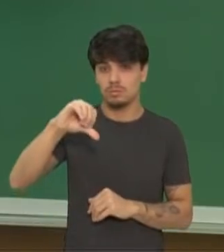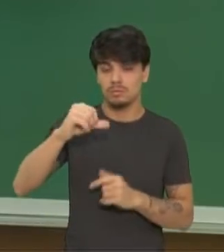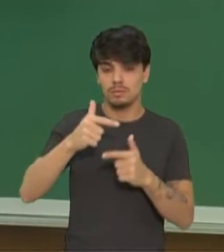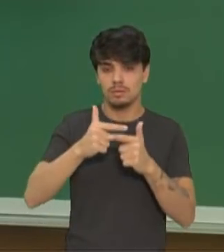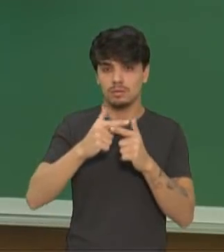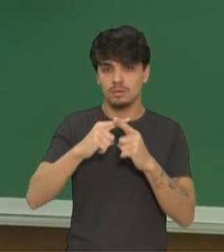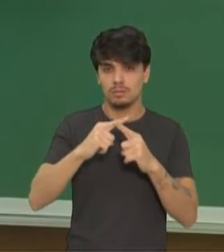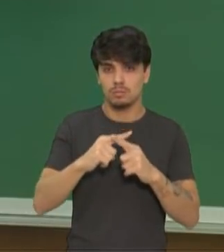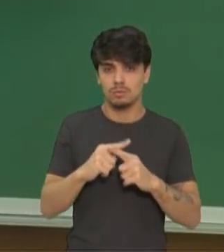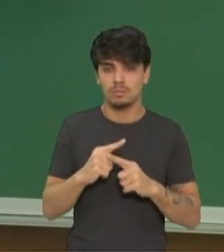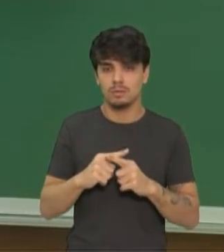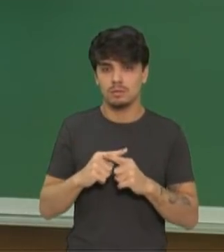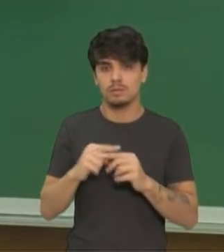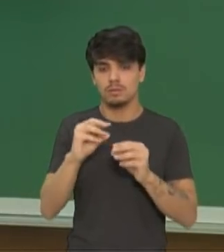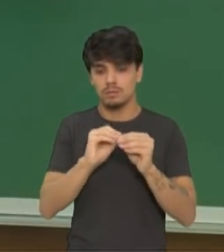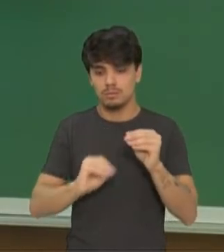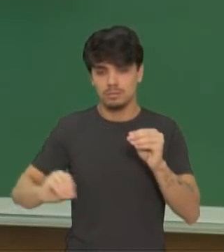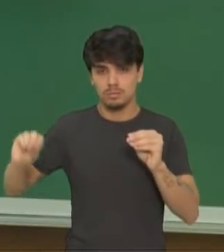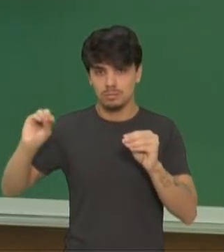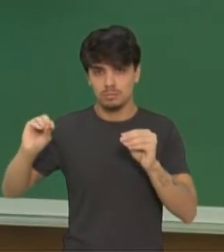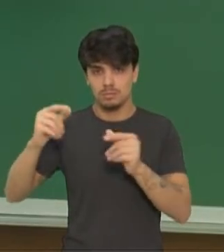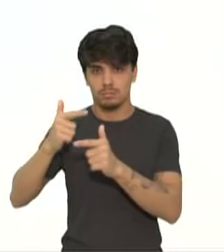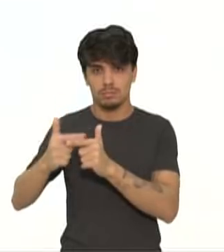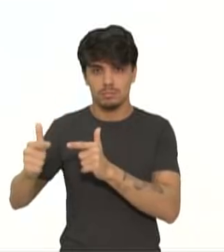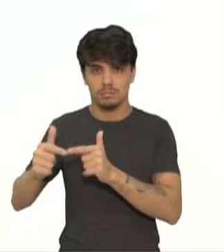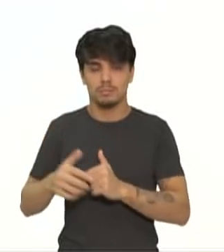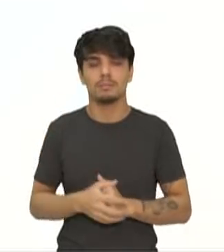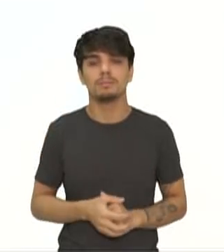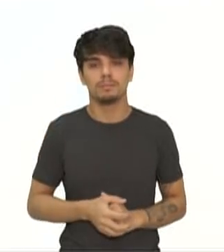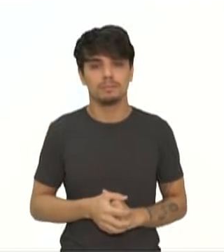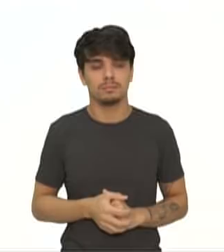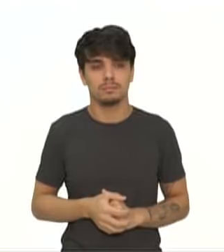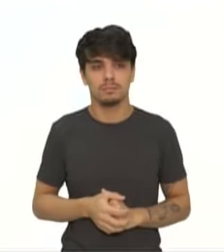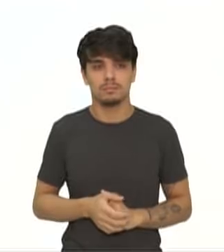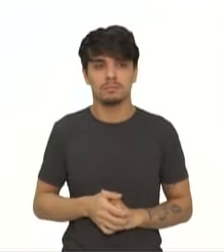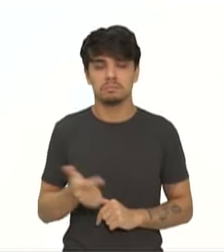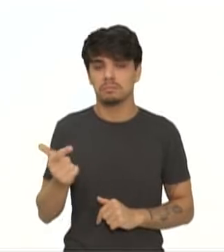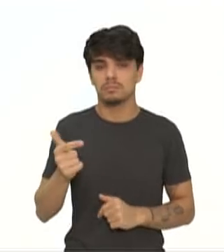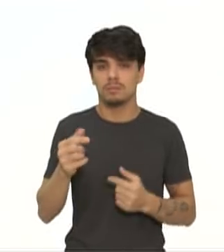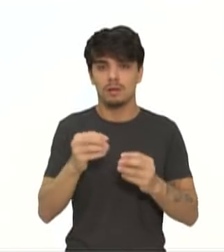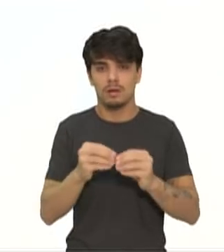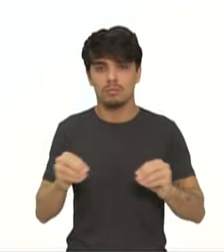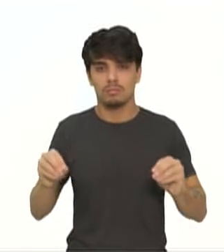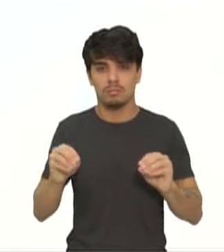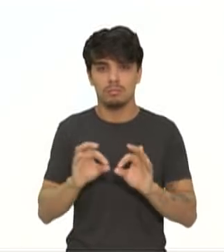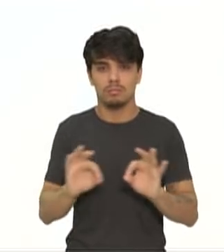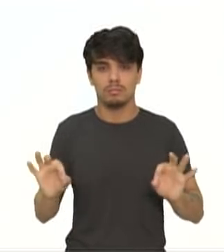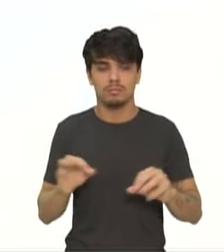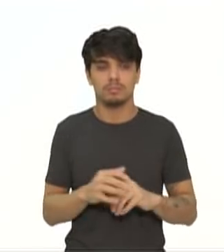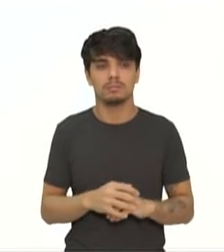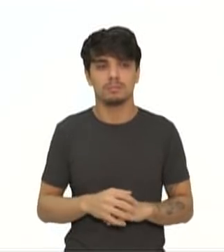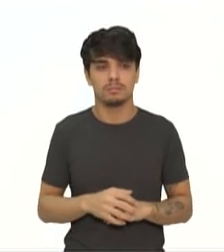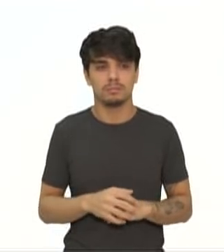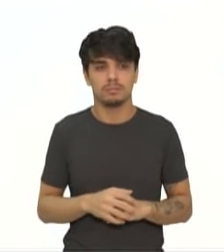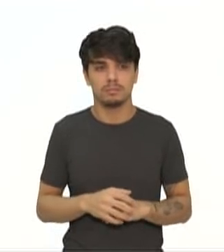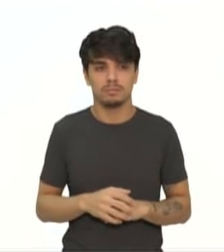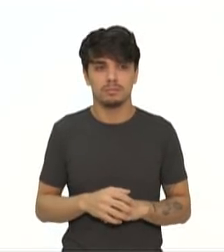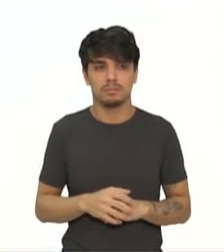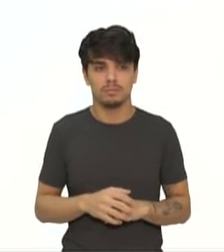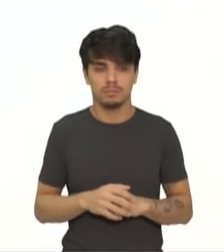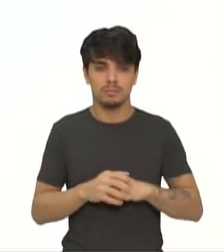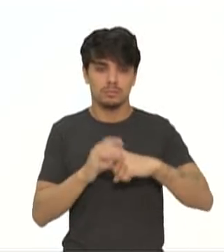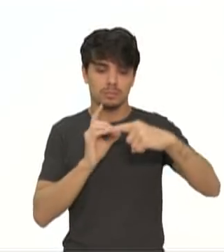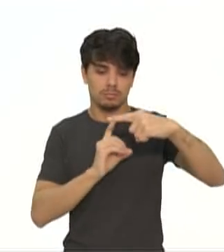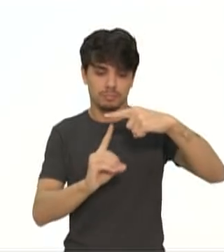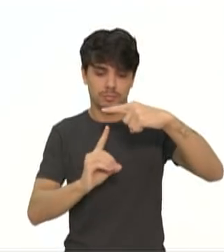operação inversa, eu vou passar dividindo. Como não deu para simplificar, nós podemos unir em uma única fração o mesmo denominador,